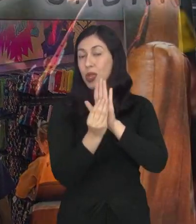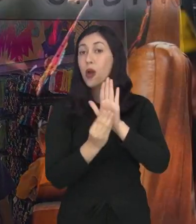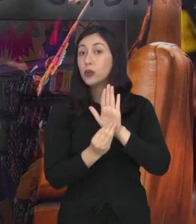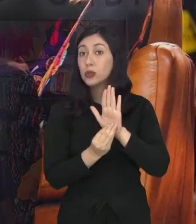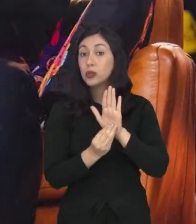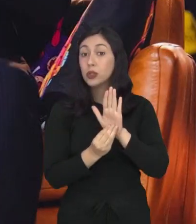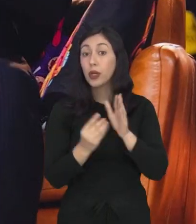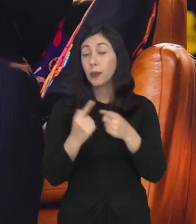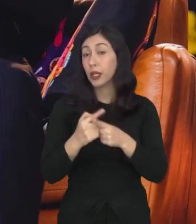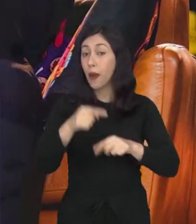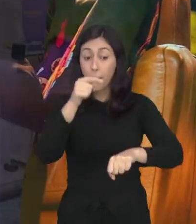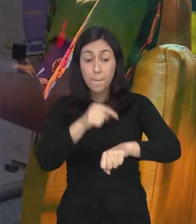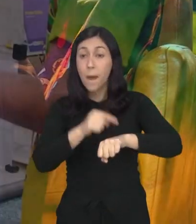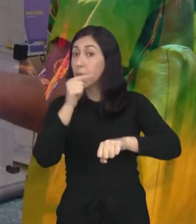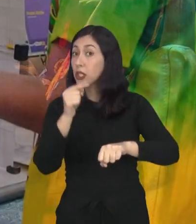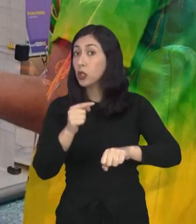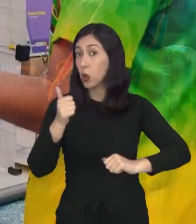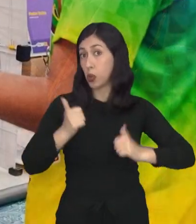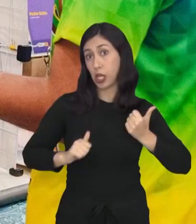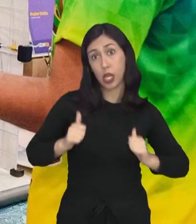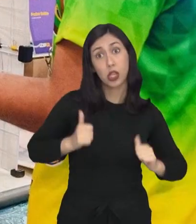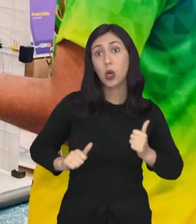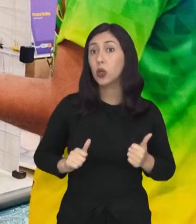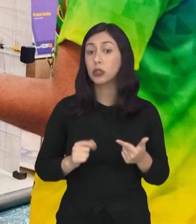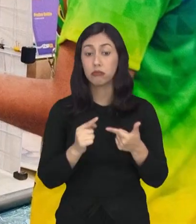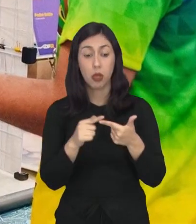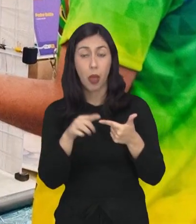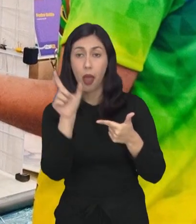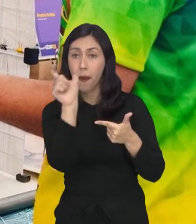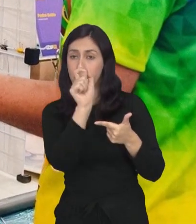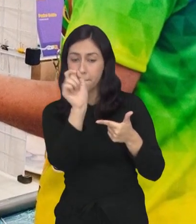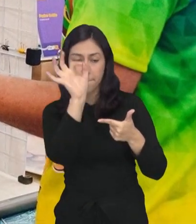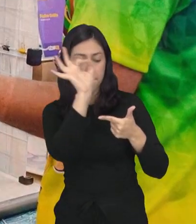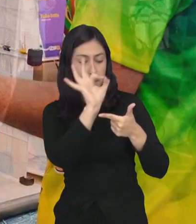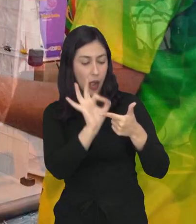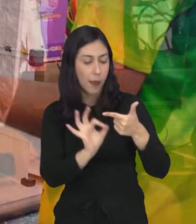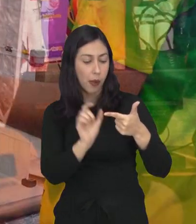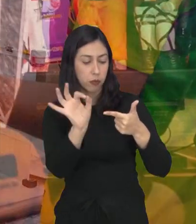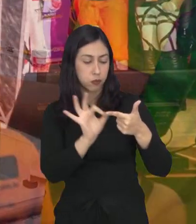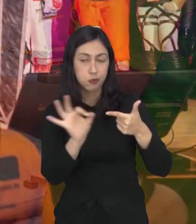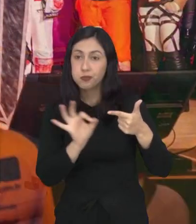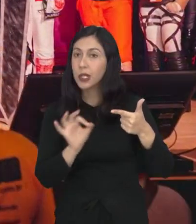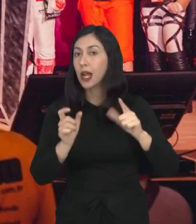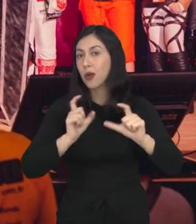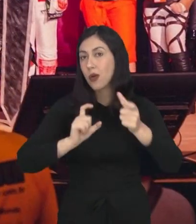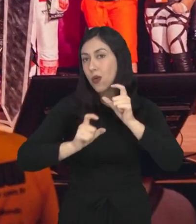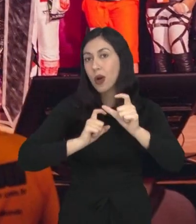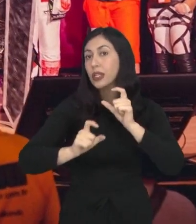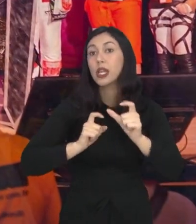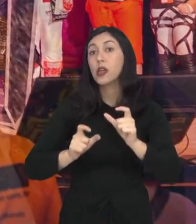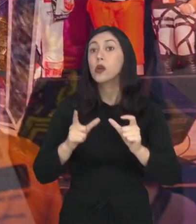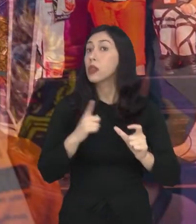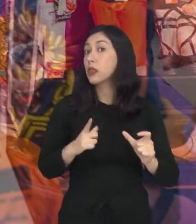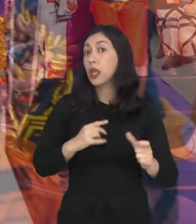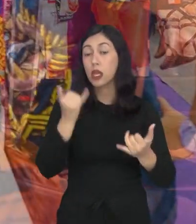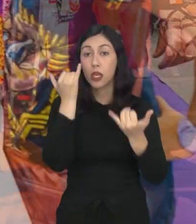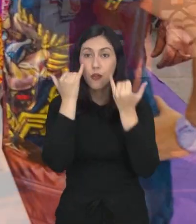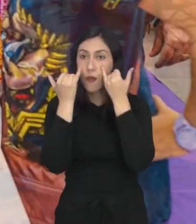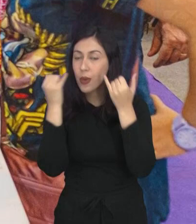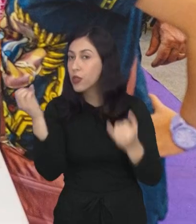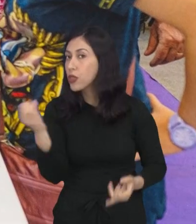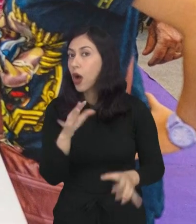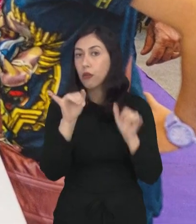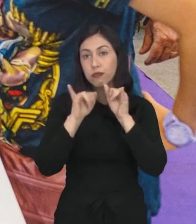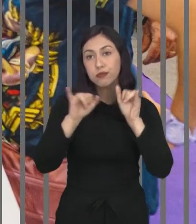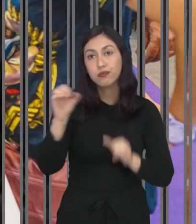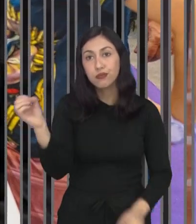que atores, quadrinistas e tudo mais, eles têm esse contato com os fãs, as marcas trazem novidades dentro dessa parte da